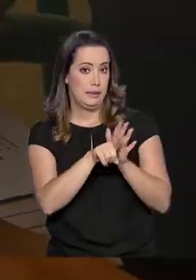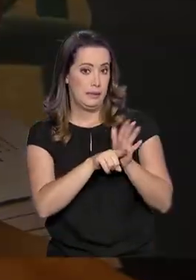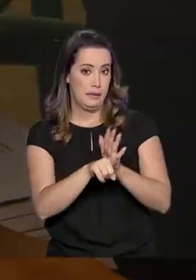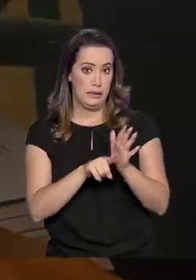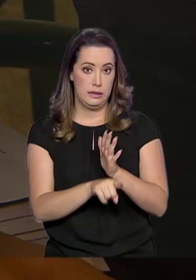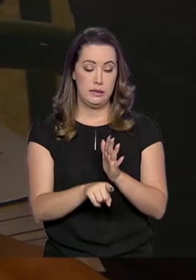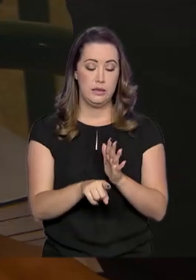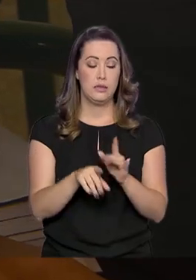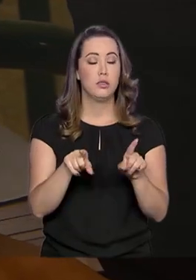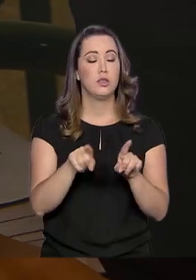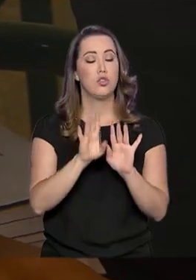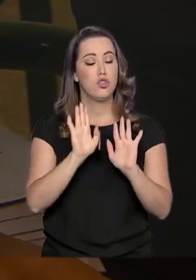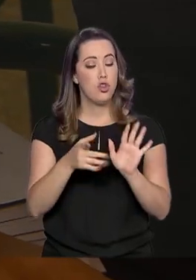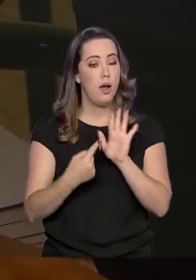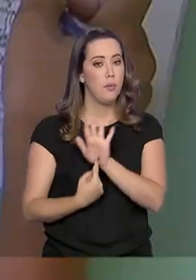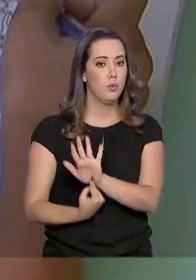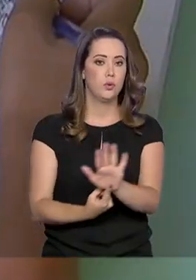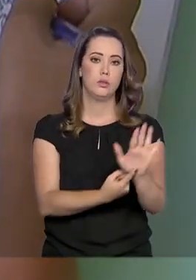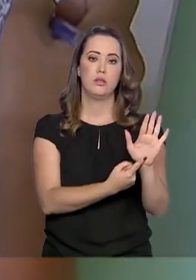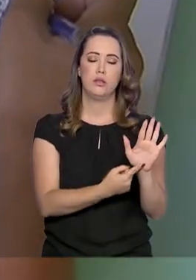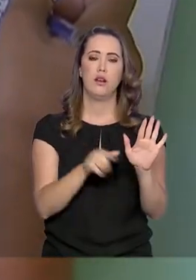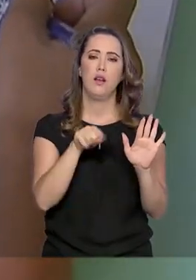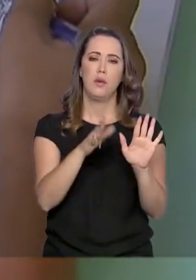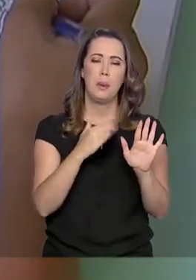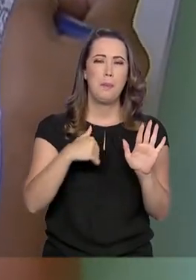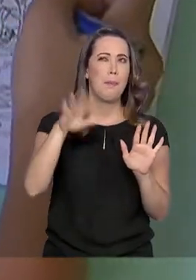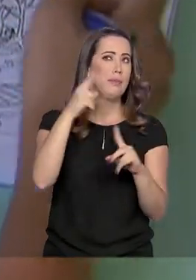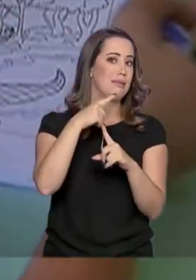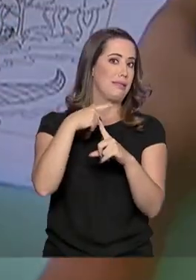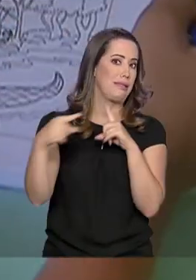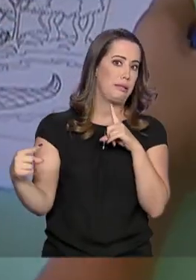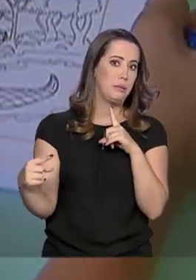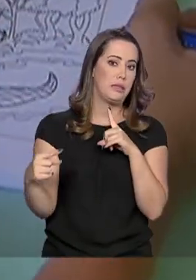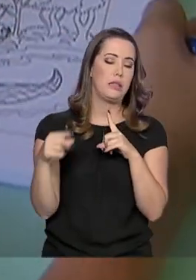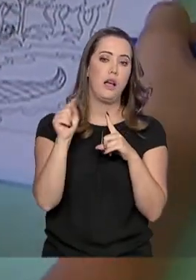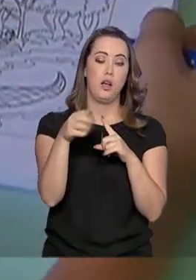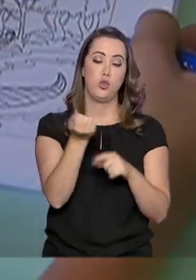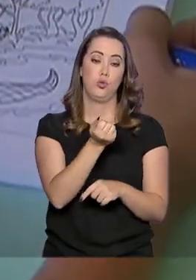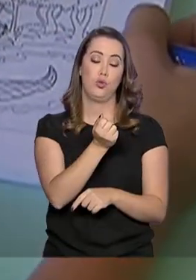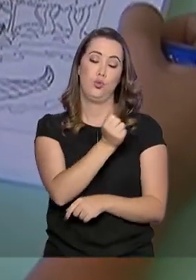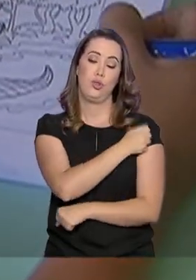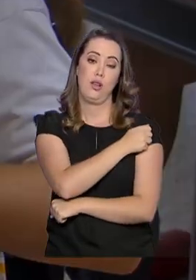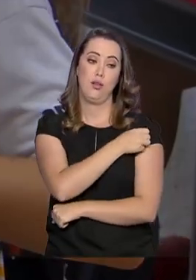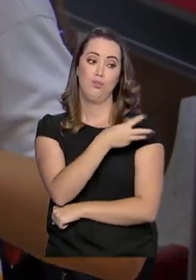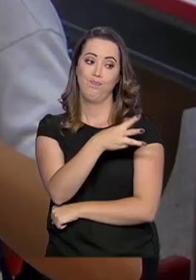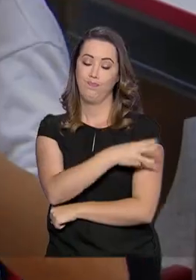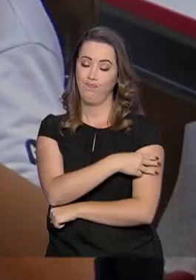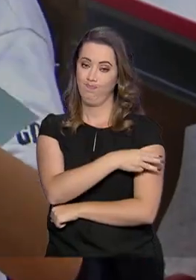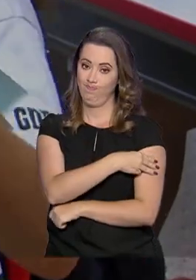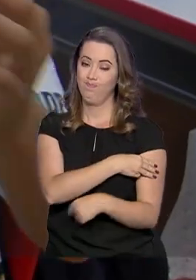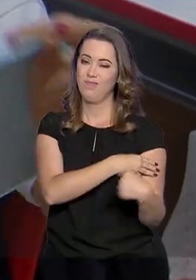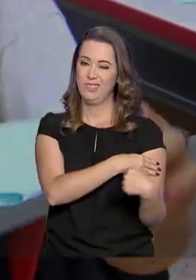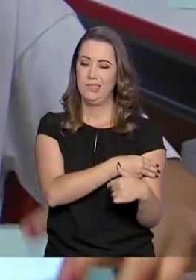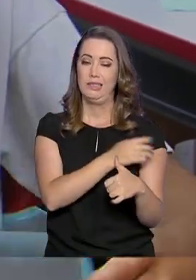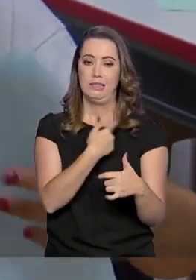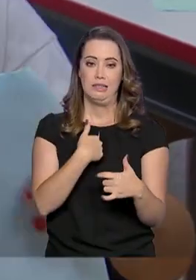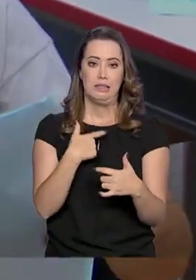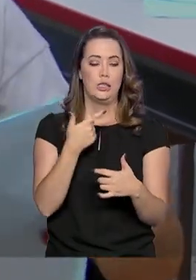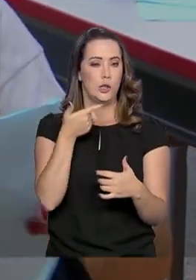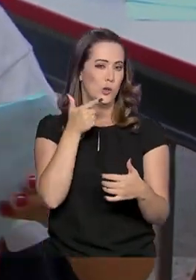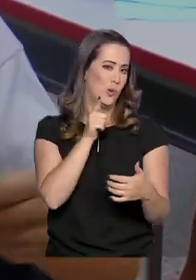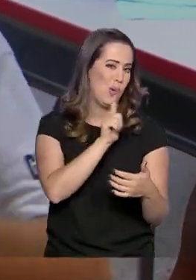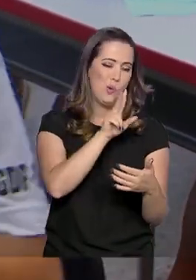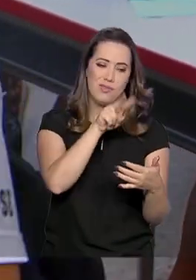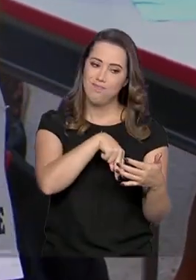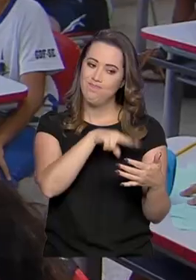2016 já mostravam que mais da metade dos alunos do terceiro ano do ensino fundamental tinham desempenho insuficiente